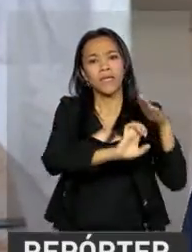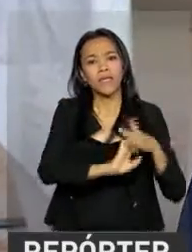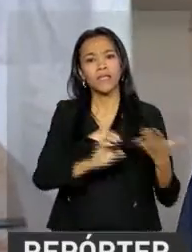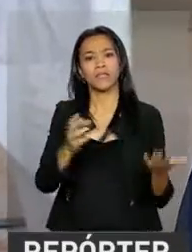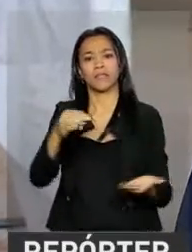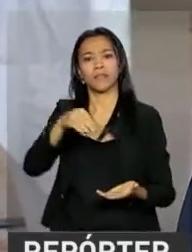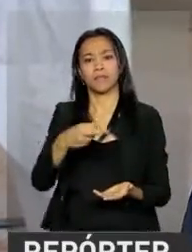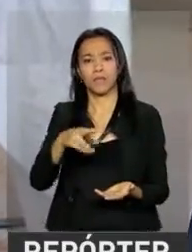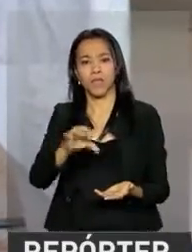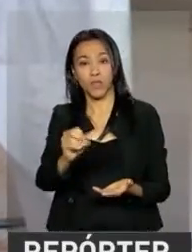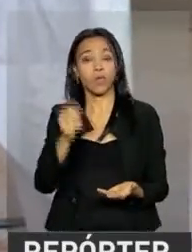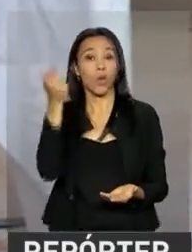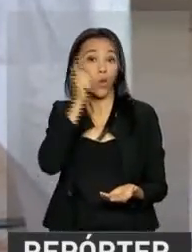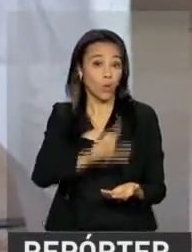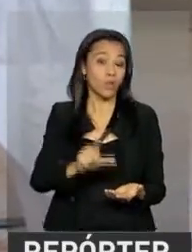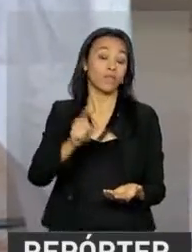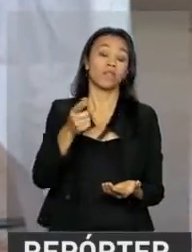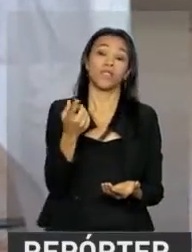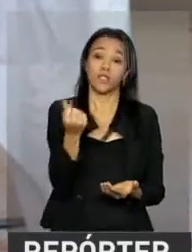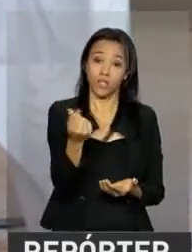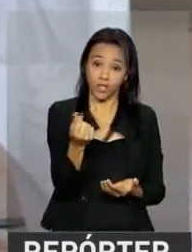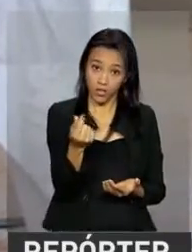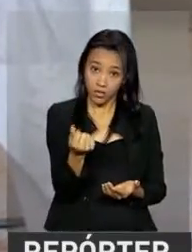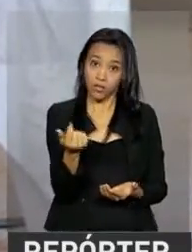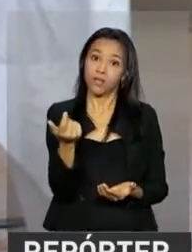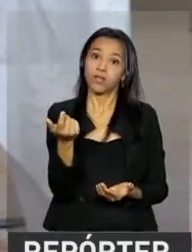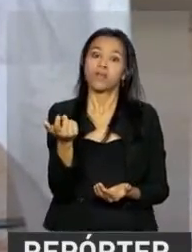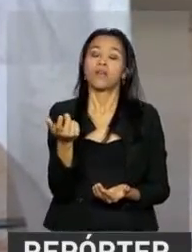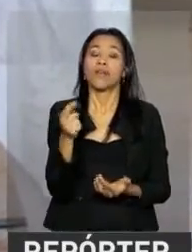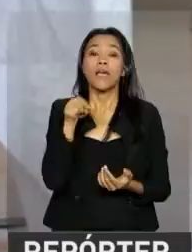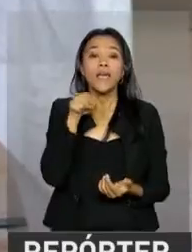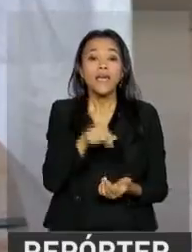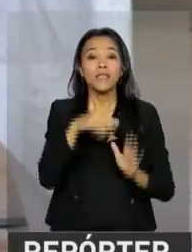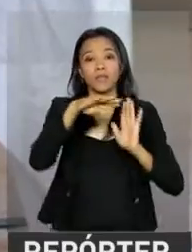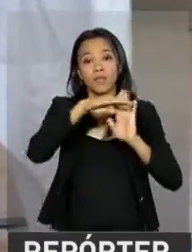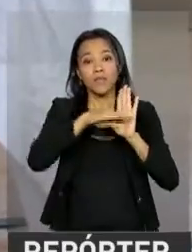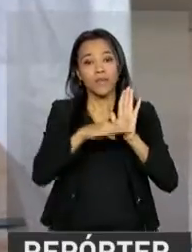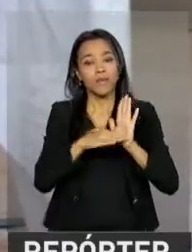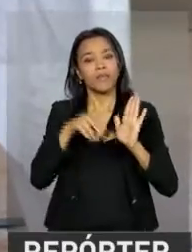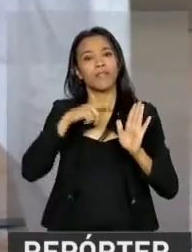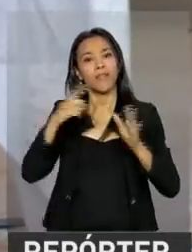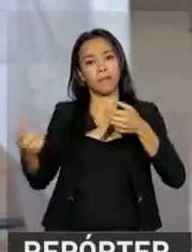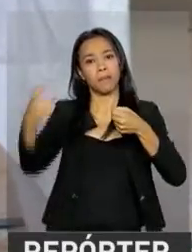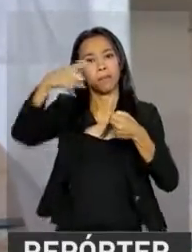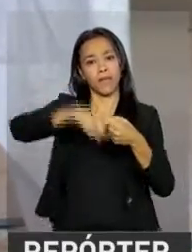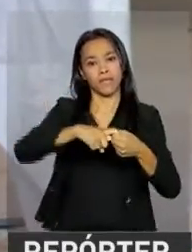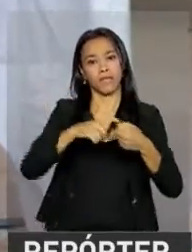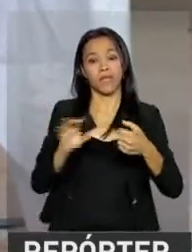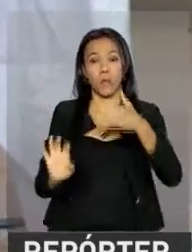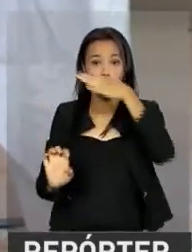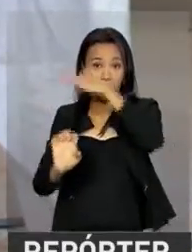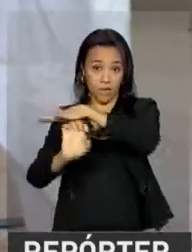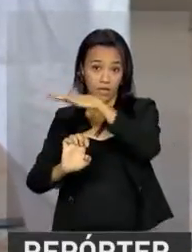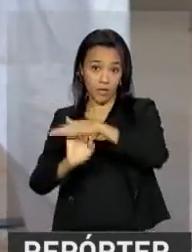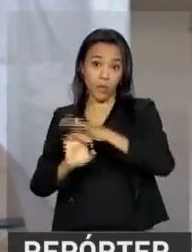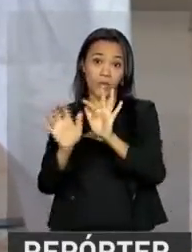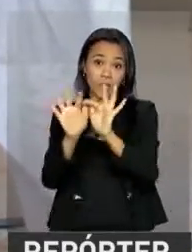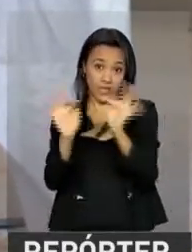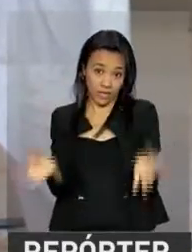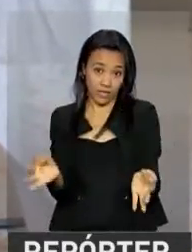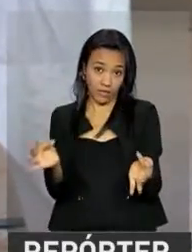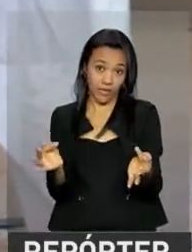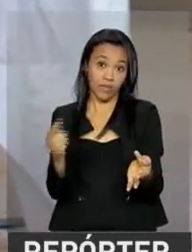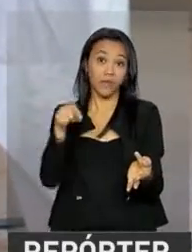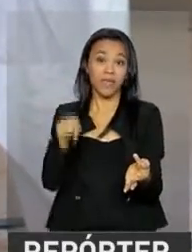conseguirem financiamento de capital de giro. Esse programa tem parceria com o Empreendedor Mais Simples, que